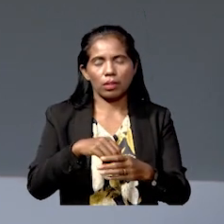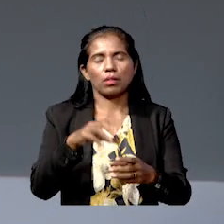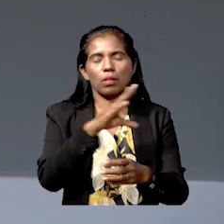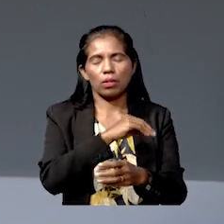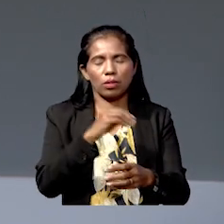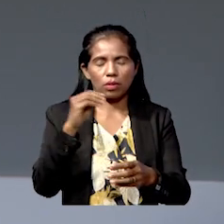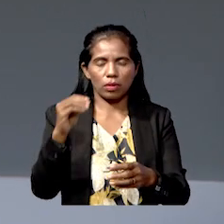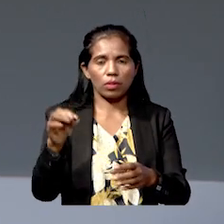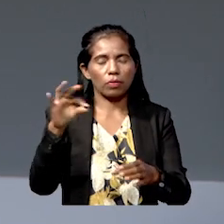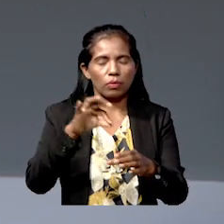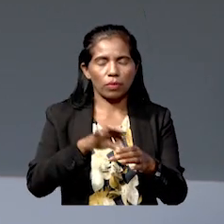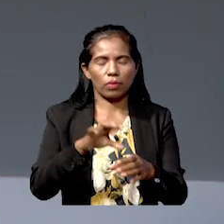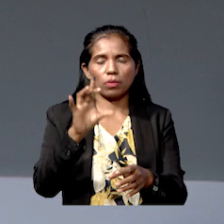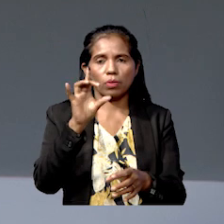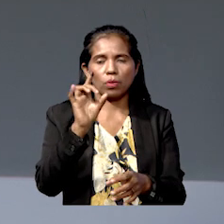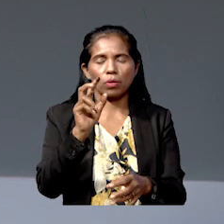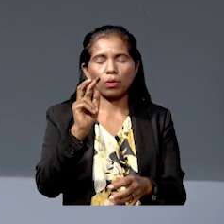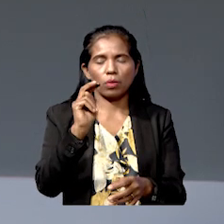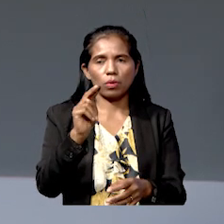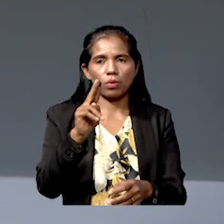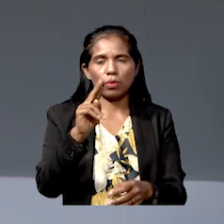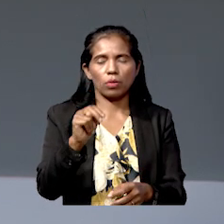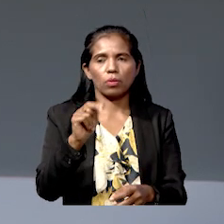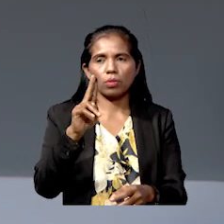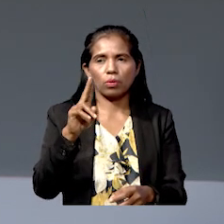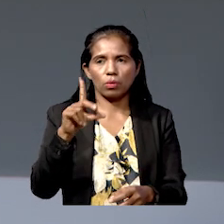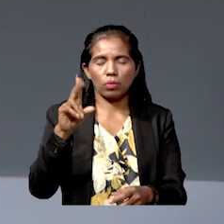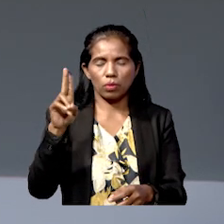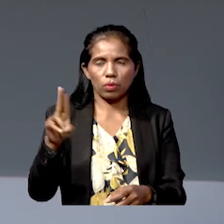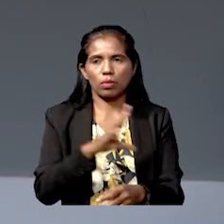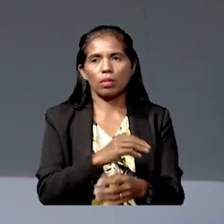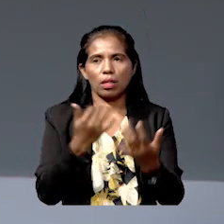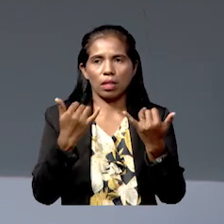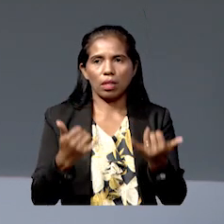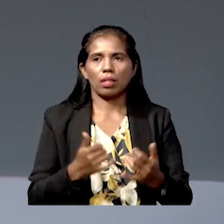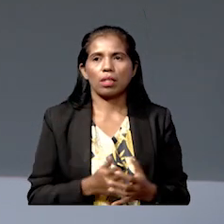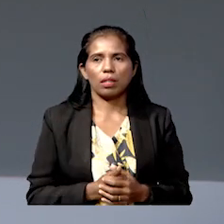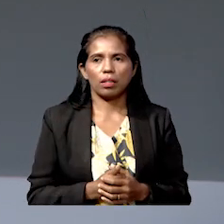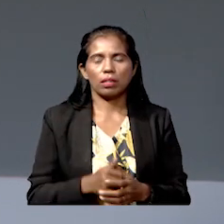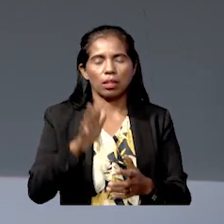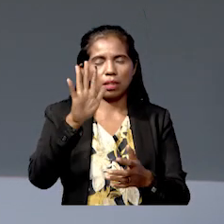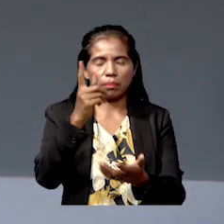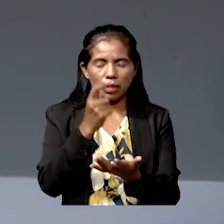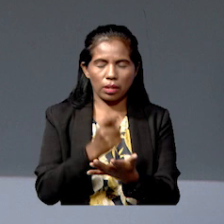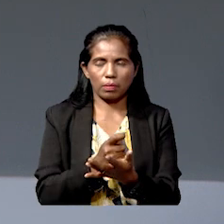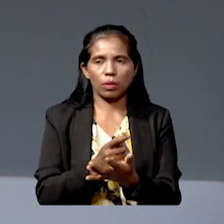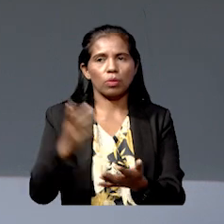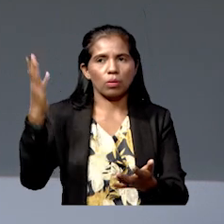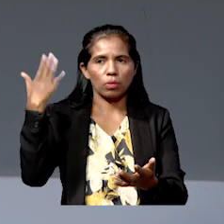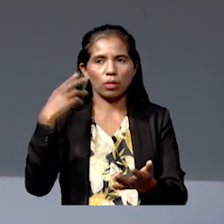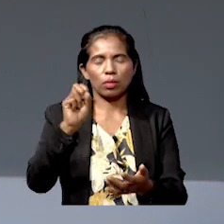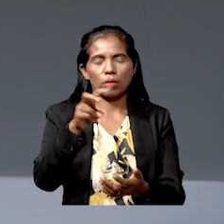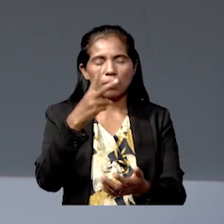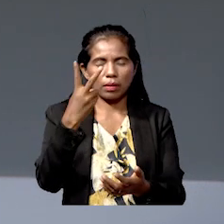vem votos nulos agora, lá compara a eleição primeira volta e agora é de 5 mil e tal, né? Então, o Lugne ia 12